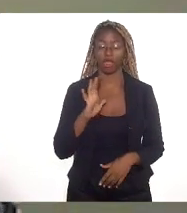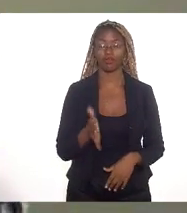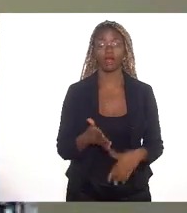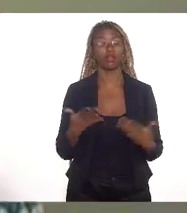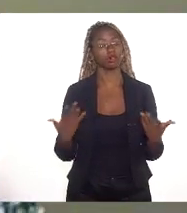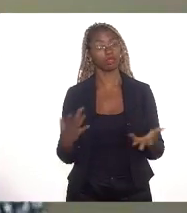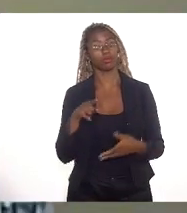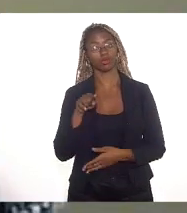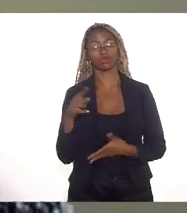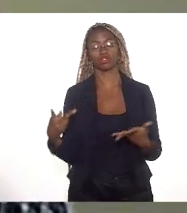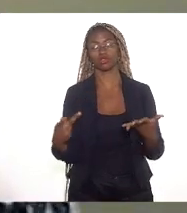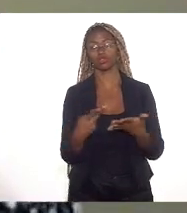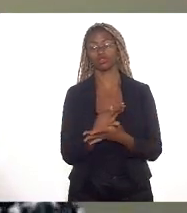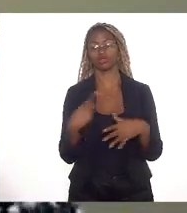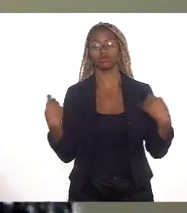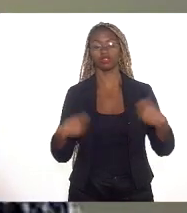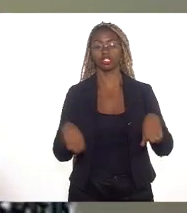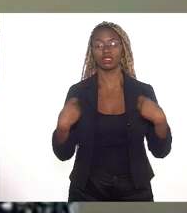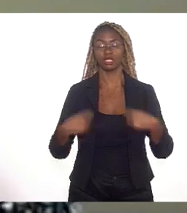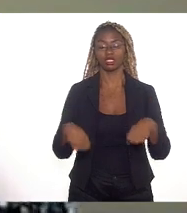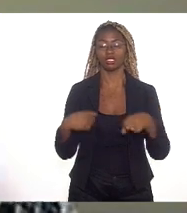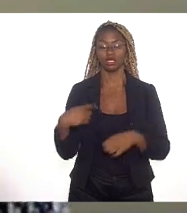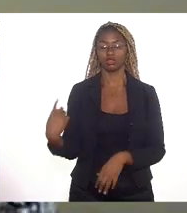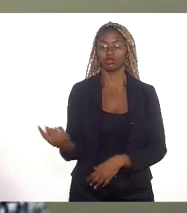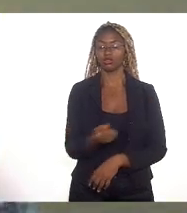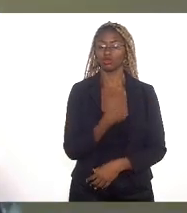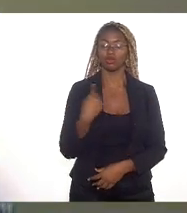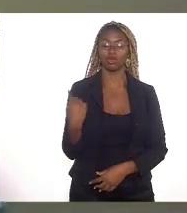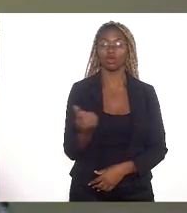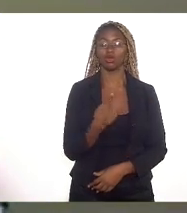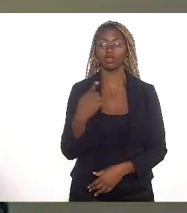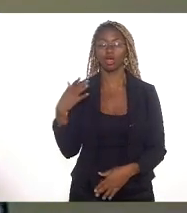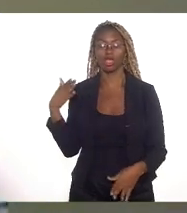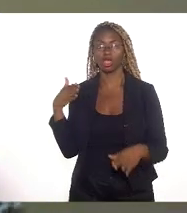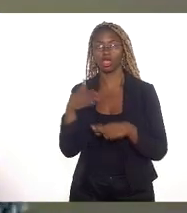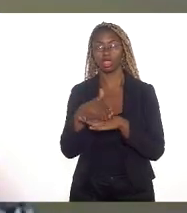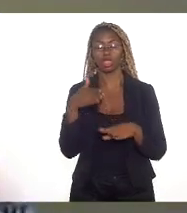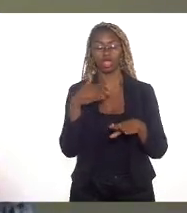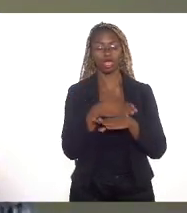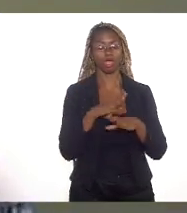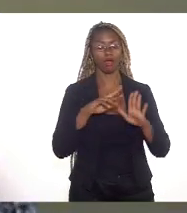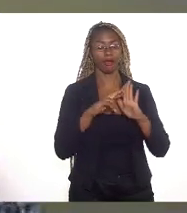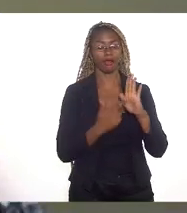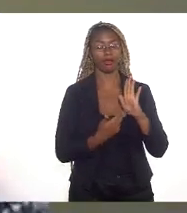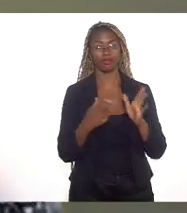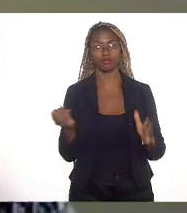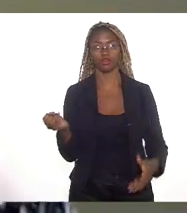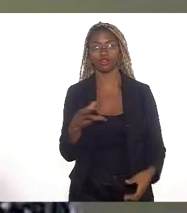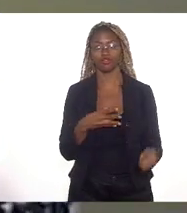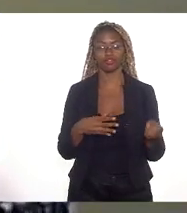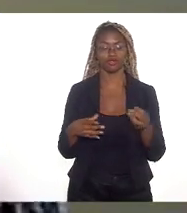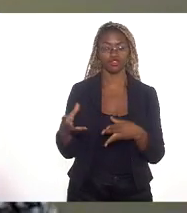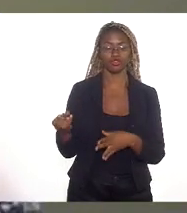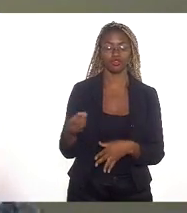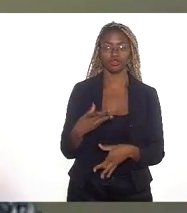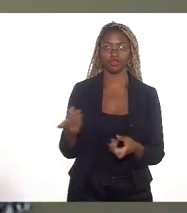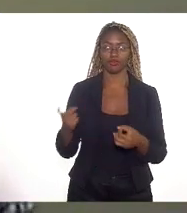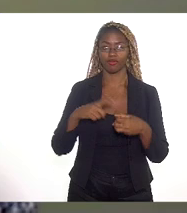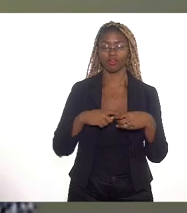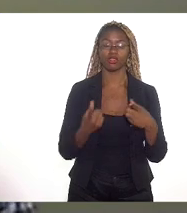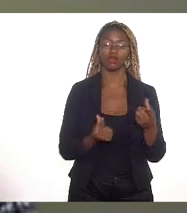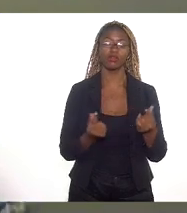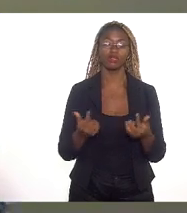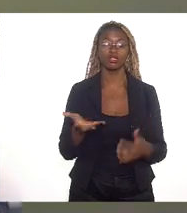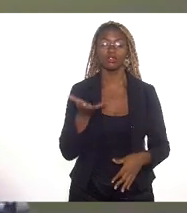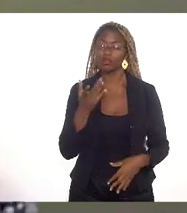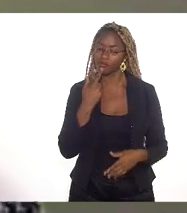acontecer, haverá necessidade de nós estarmos inseridos no novo regime de recuperação fiscal. E aí eu quero me